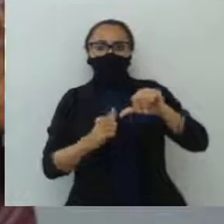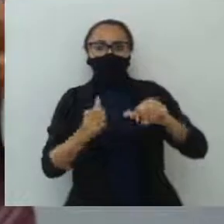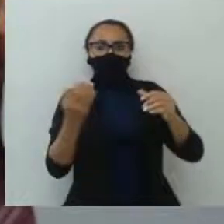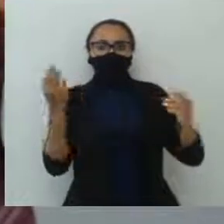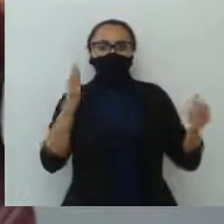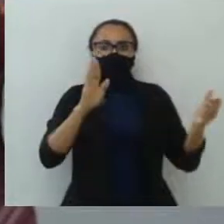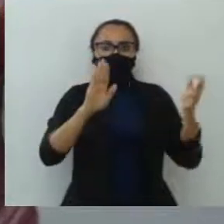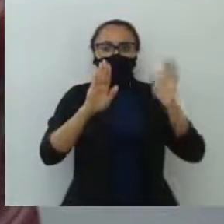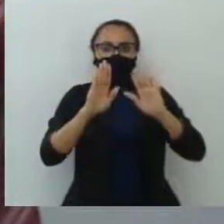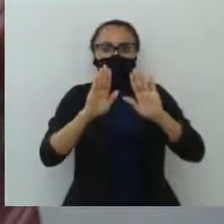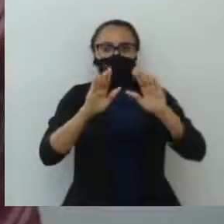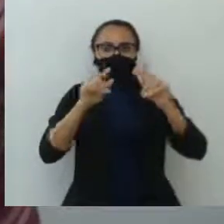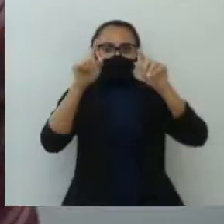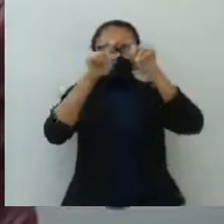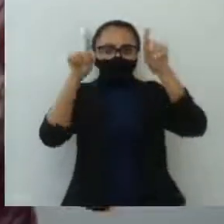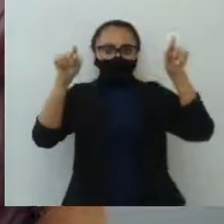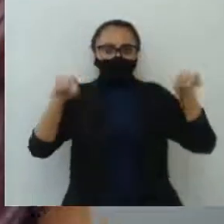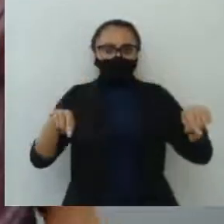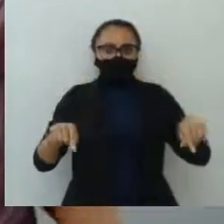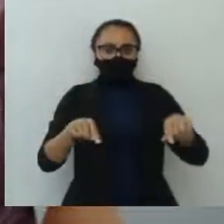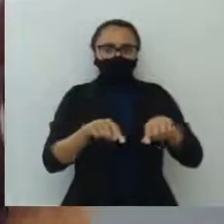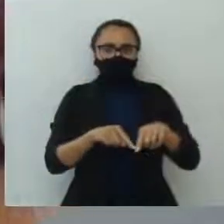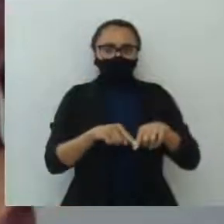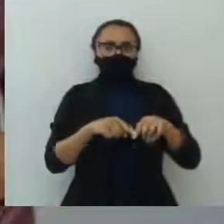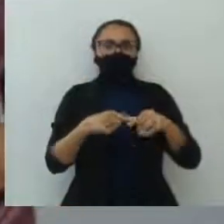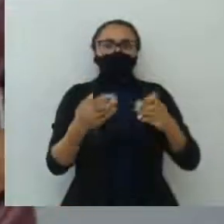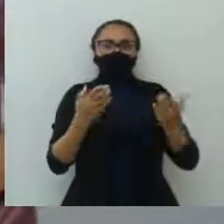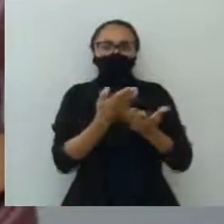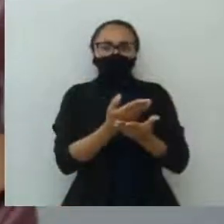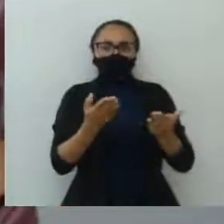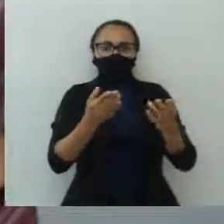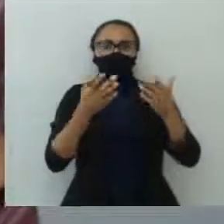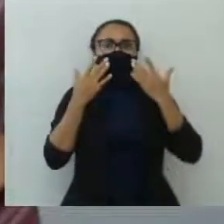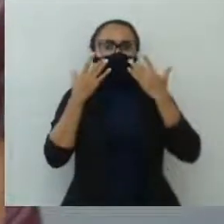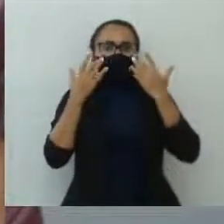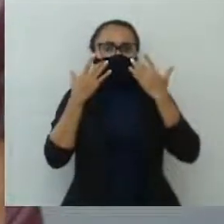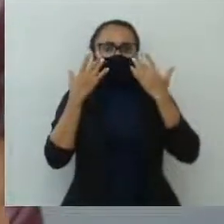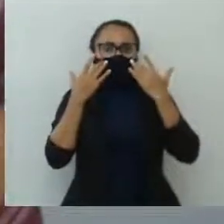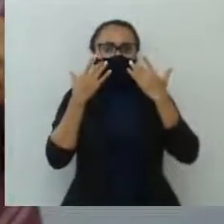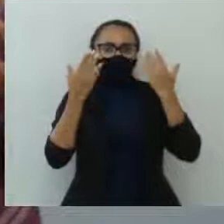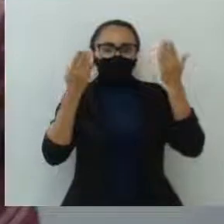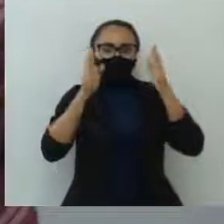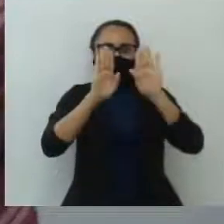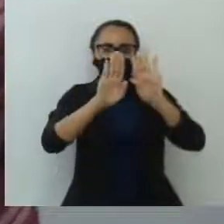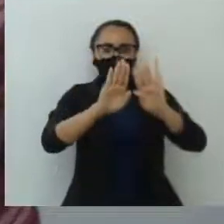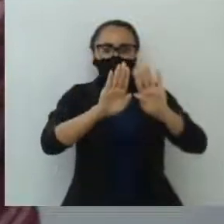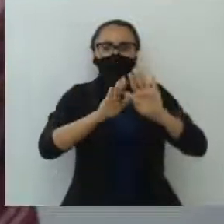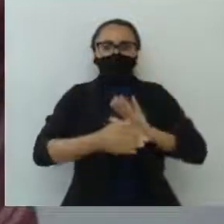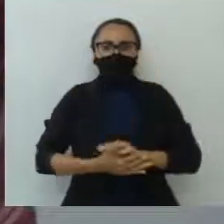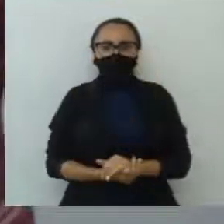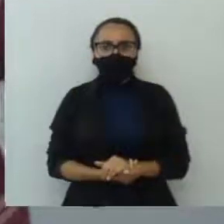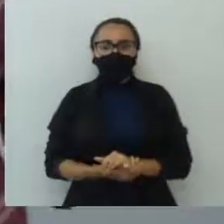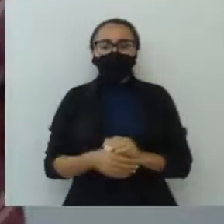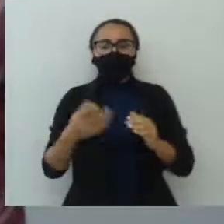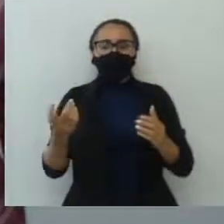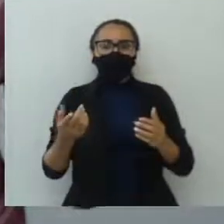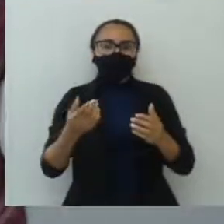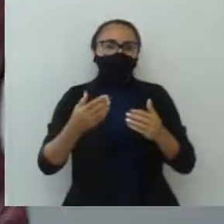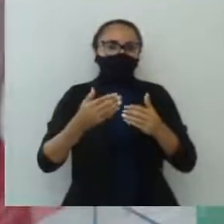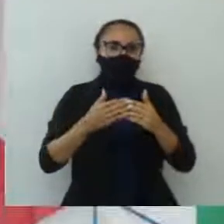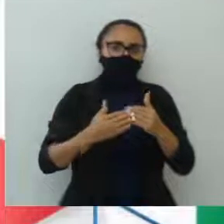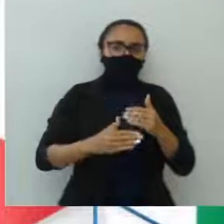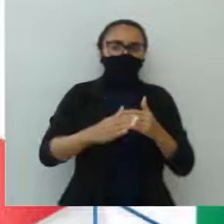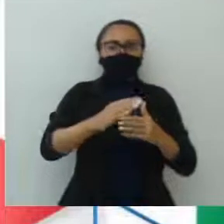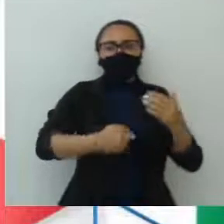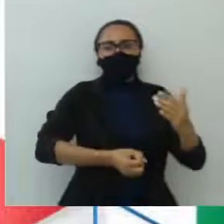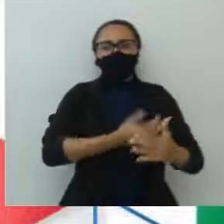é o texto que vai mostrando e costurando todos os elementos do cenário. Tá? E esse gênero dramático, ele surgiu lá na Grécia Antiga. E a